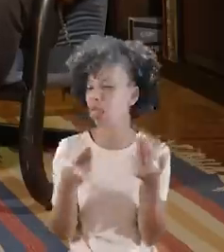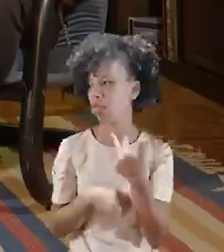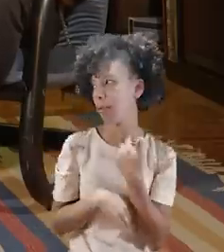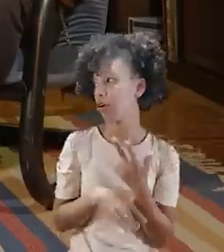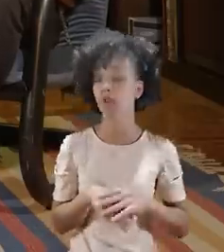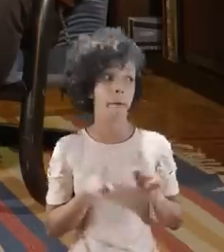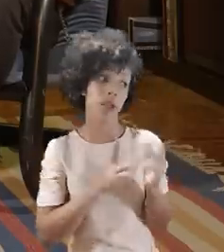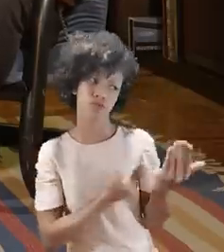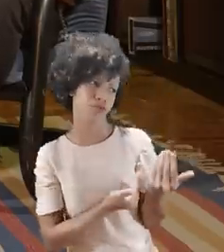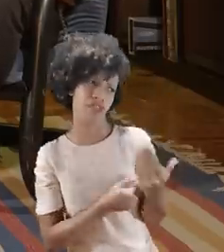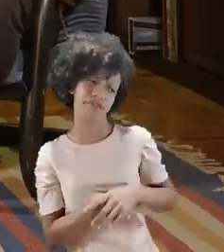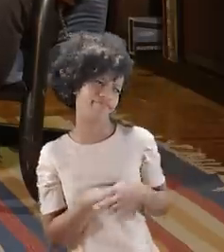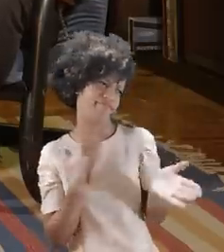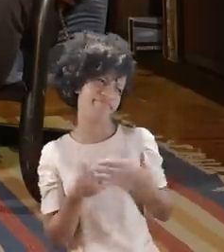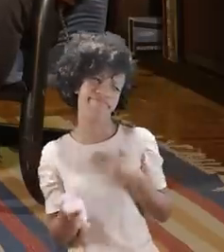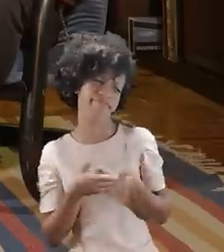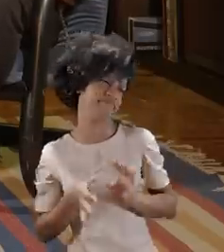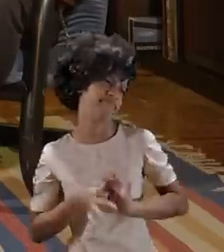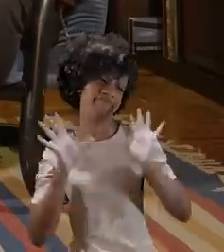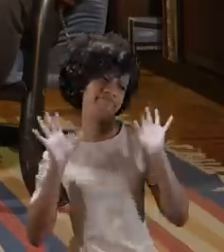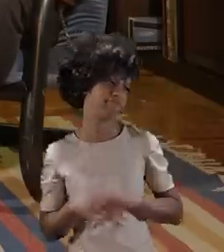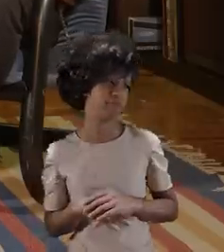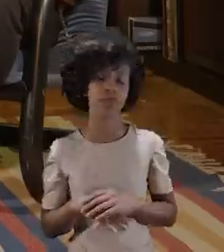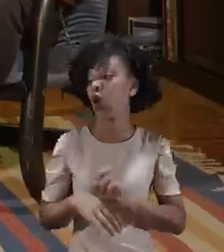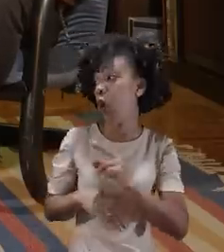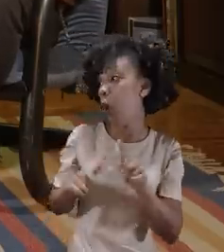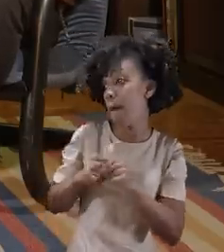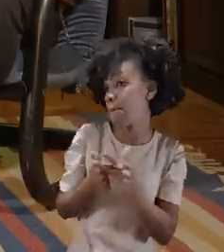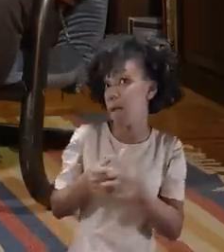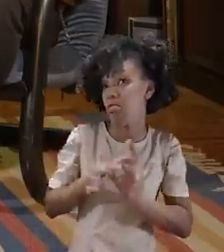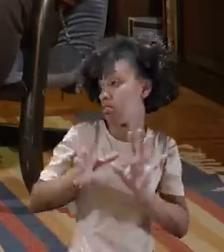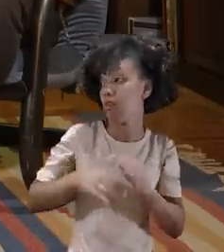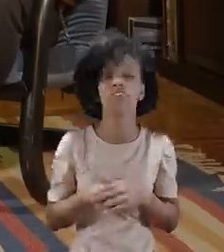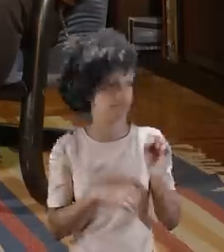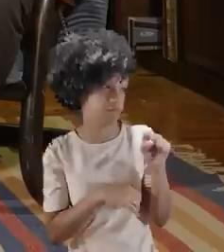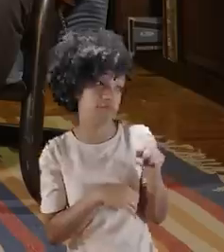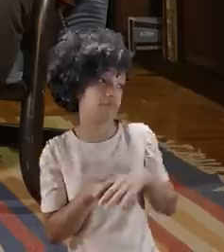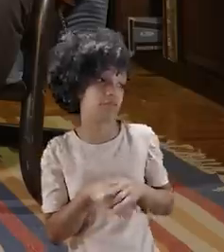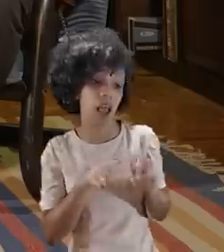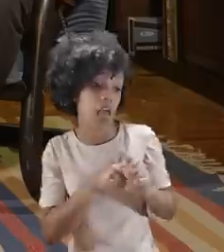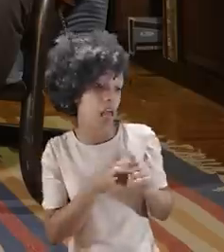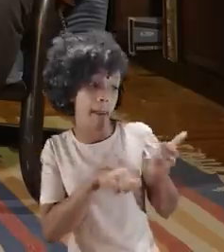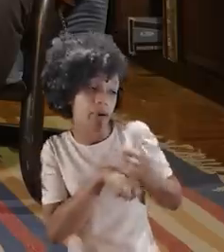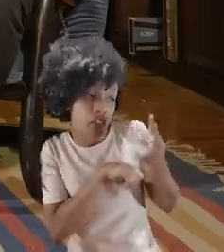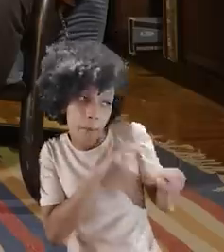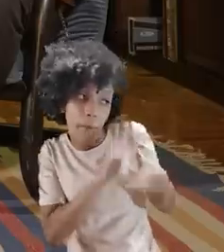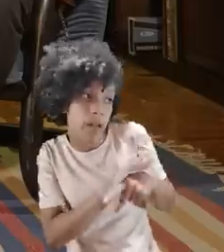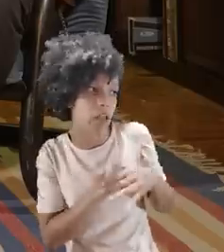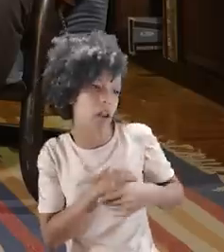jogo quadrado agora o jovem mano eu vou então aqui mecânica depois o cabelo que ele quiser Lógico que eu mando para ele